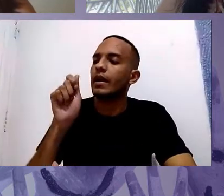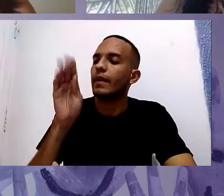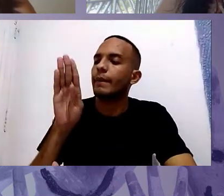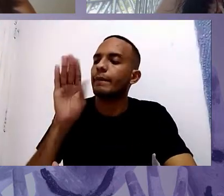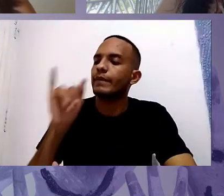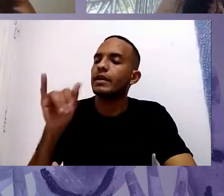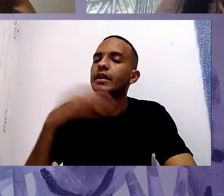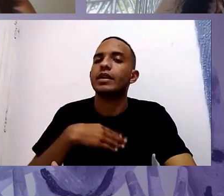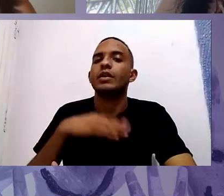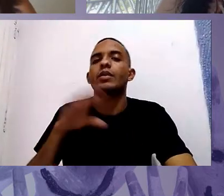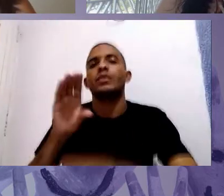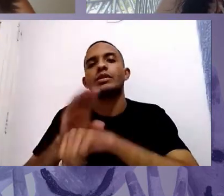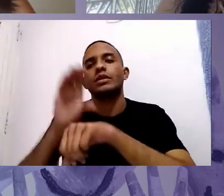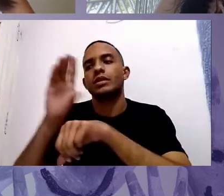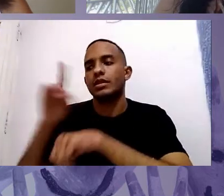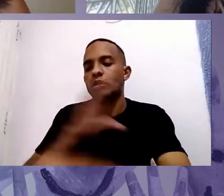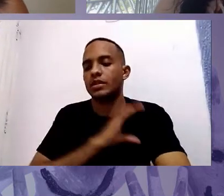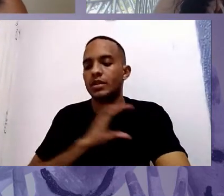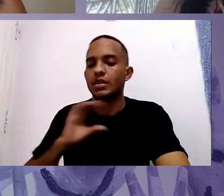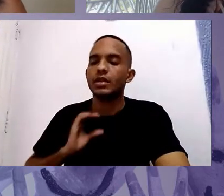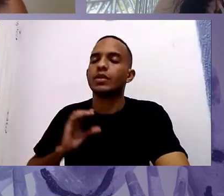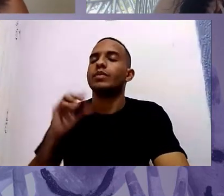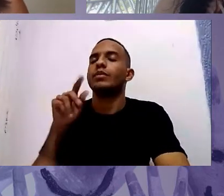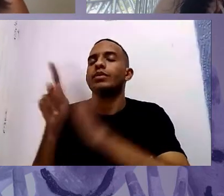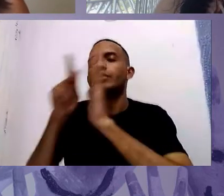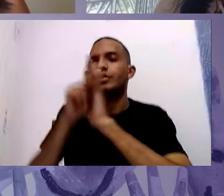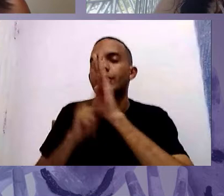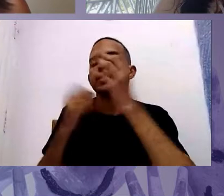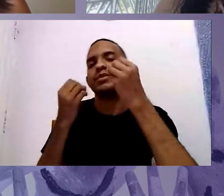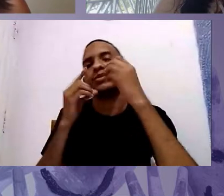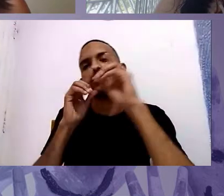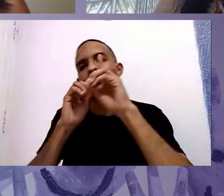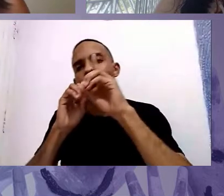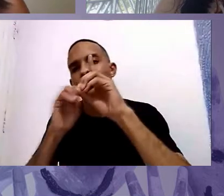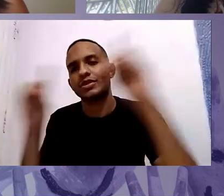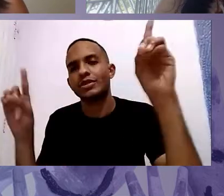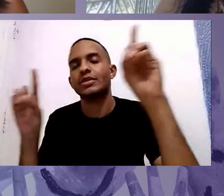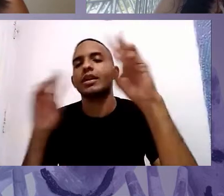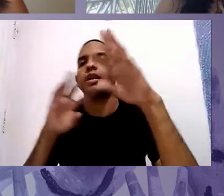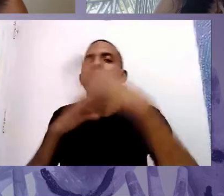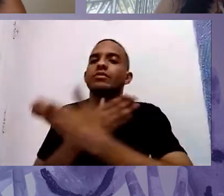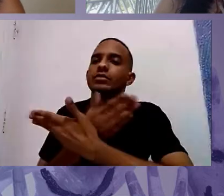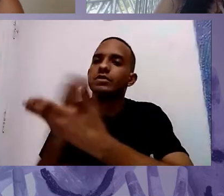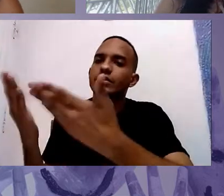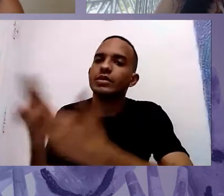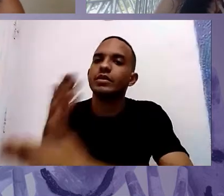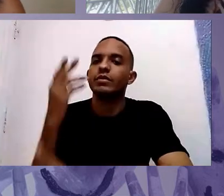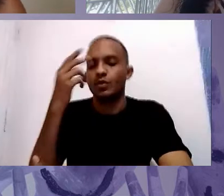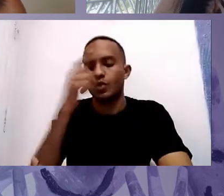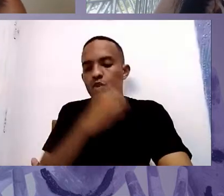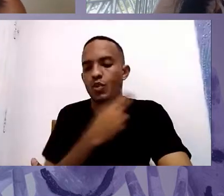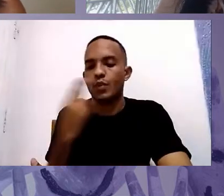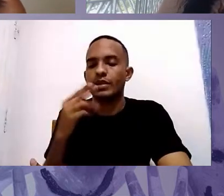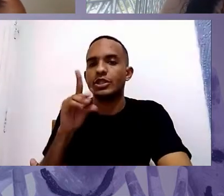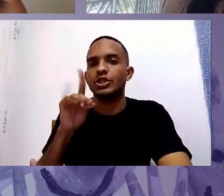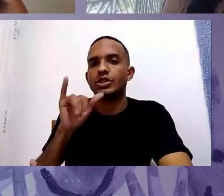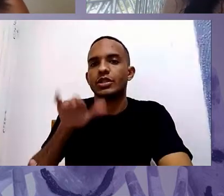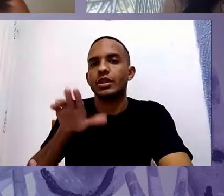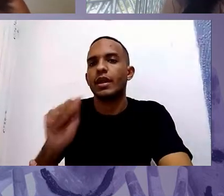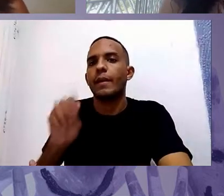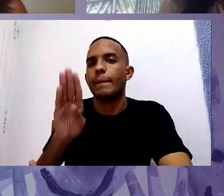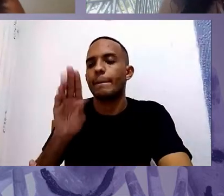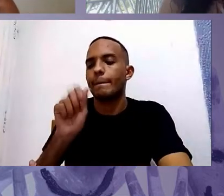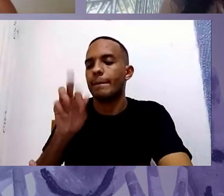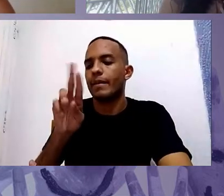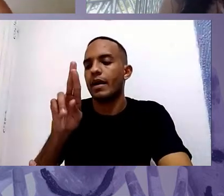deste projeto. Bom dia a todas e todos. Eu me chamo Diana Barbosa e eu tive o prazer